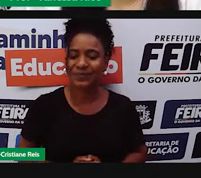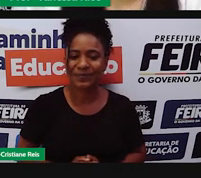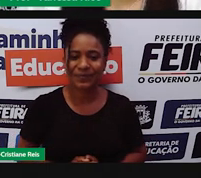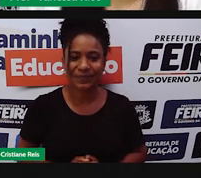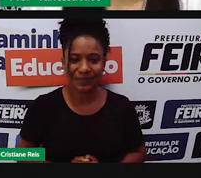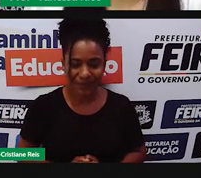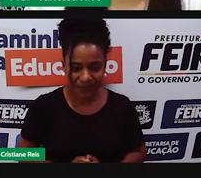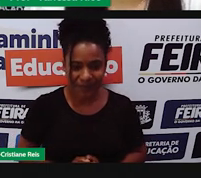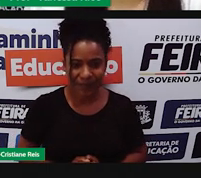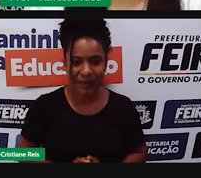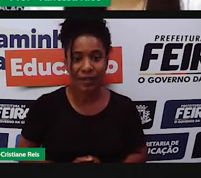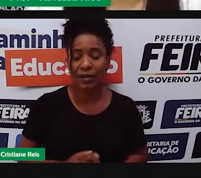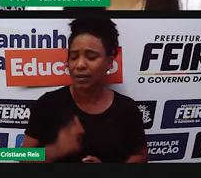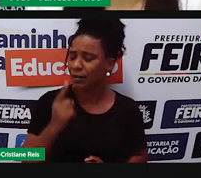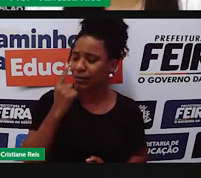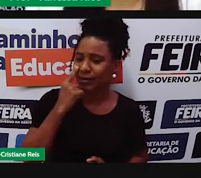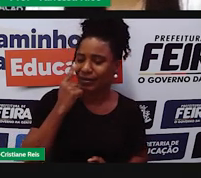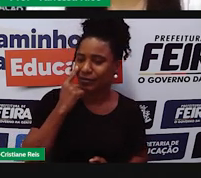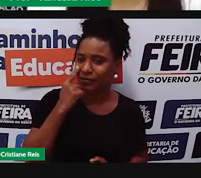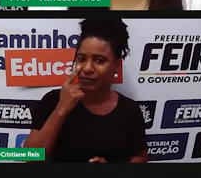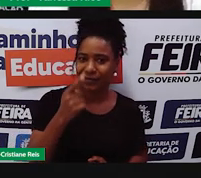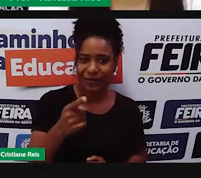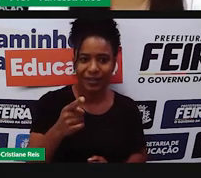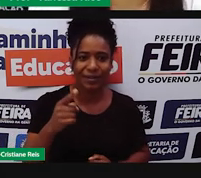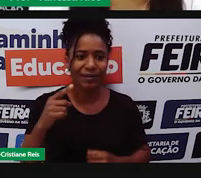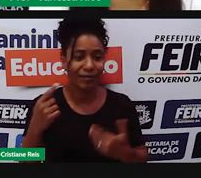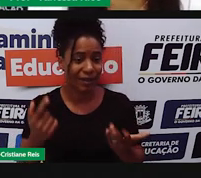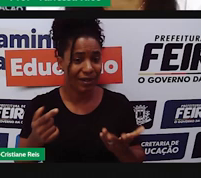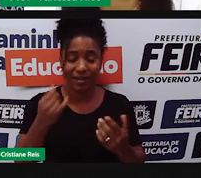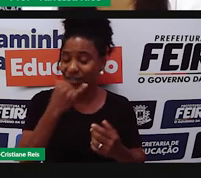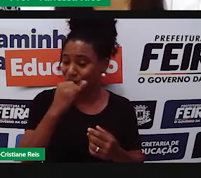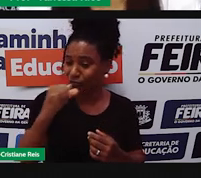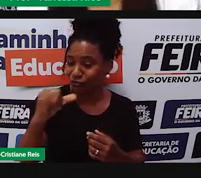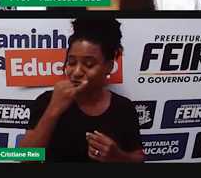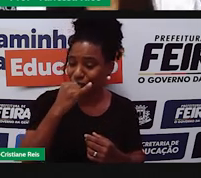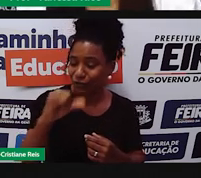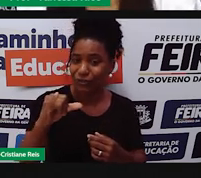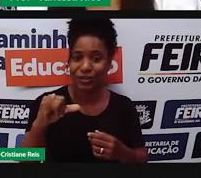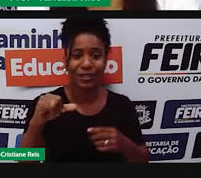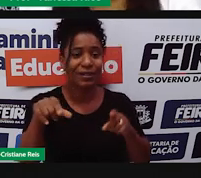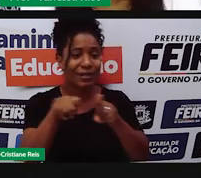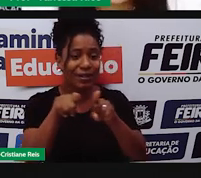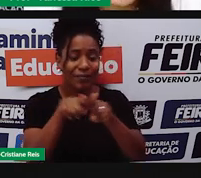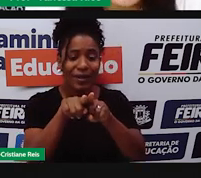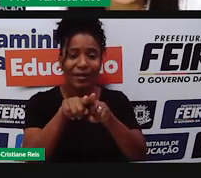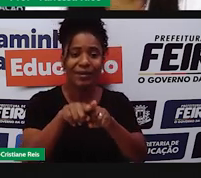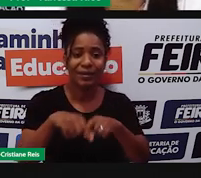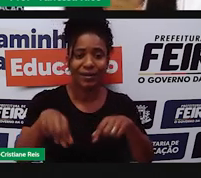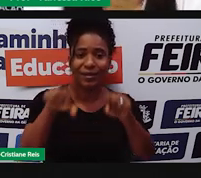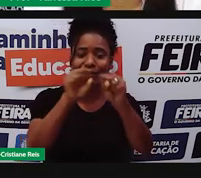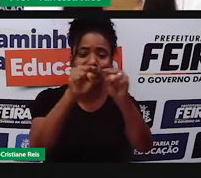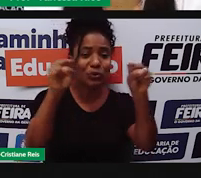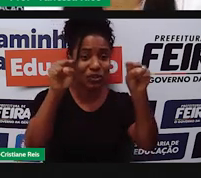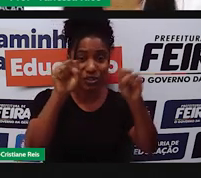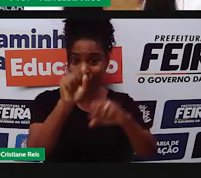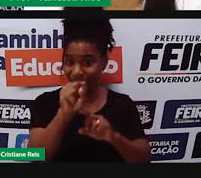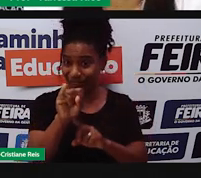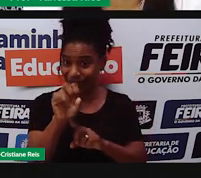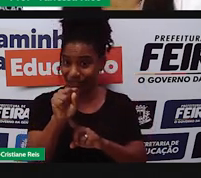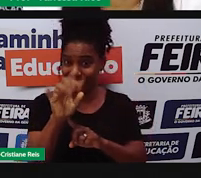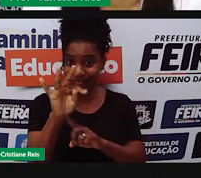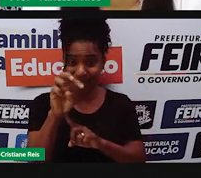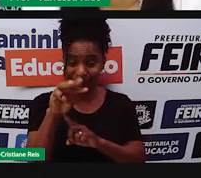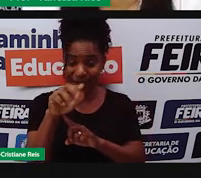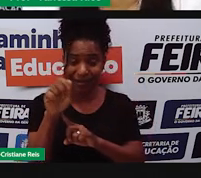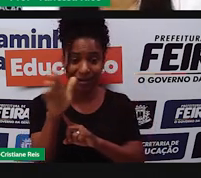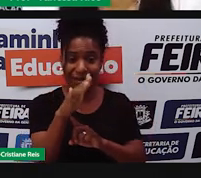E aí, quando a gente fala em energia, a gente fala em sistema solar, a gente fala em girar ao redor do Sol. A gente